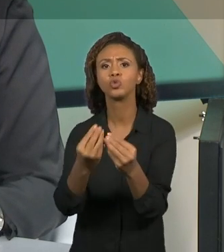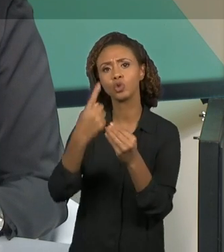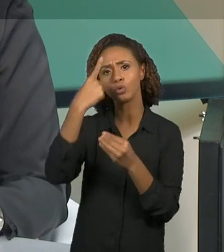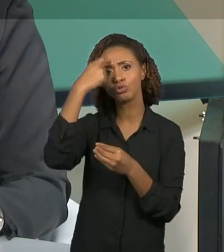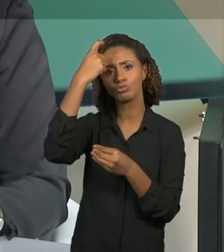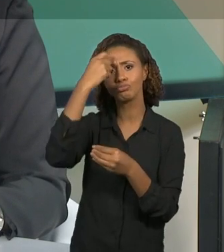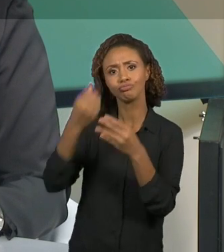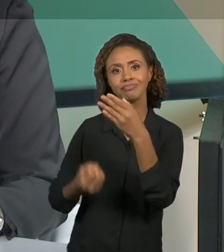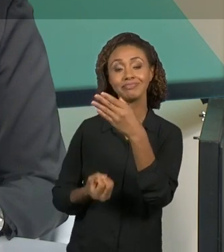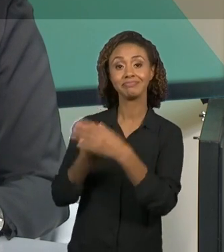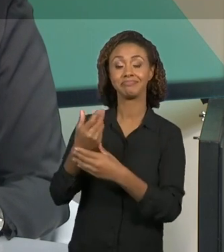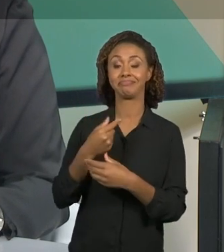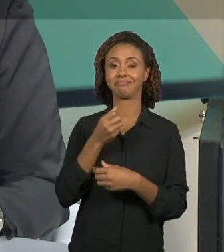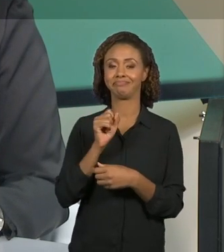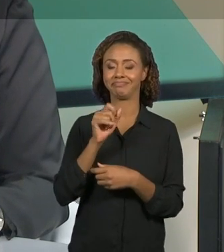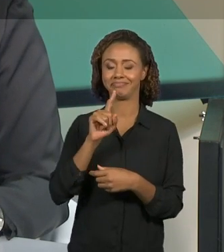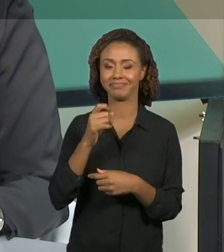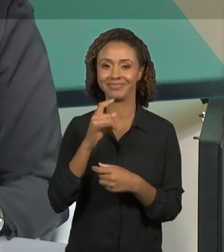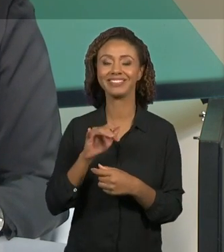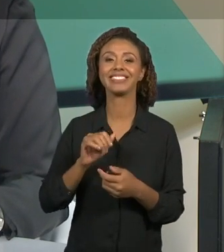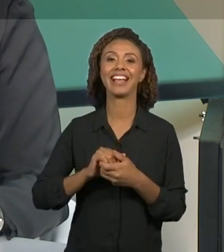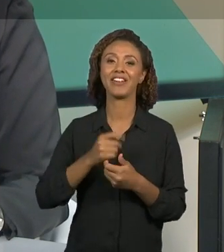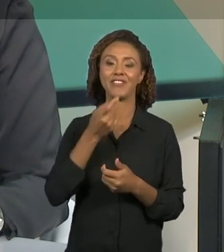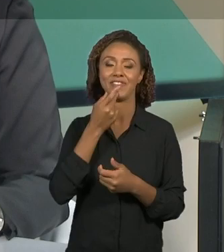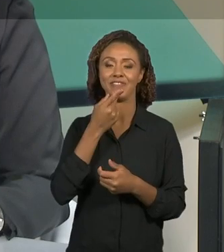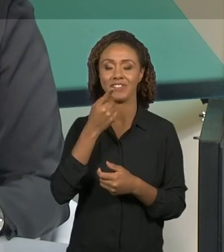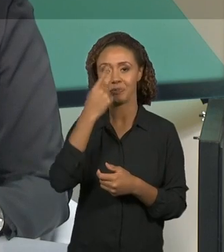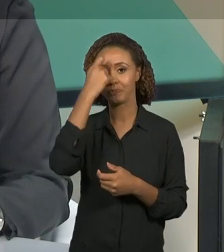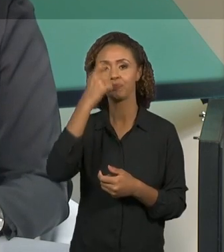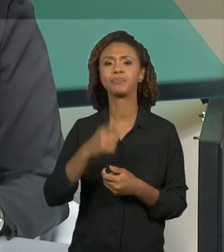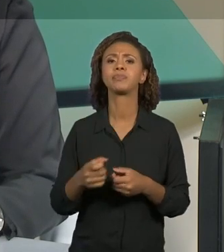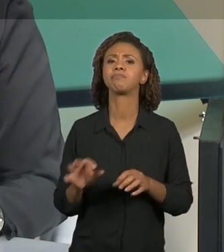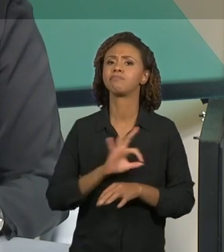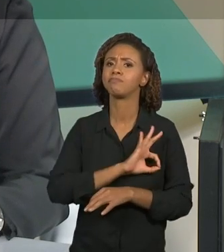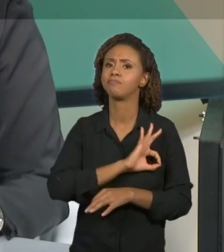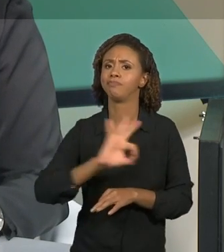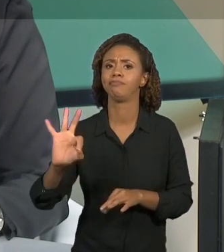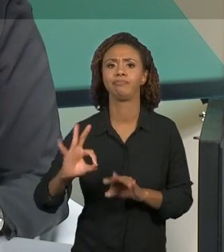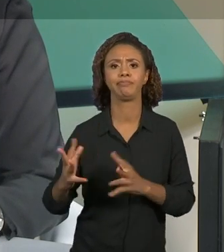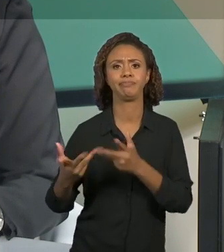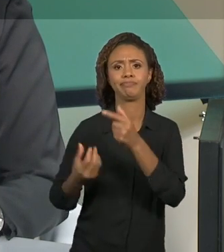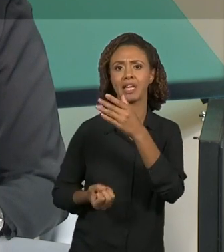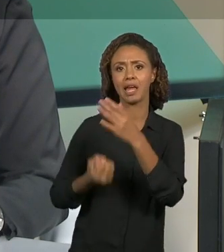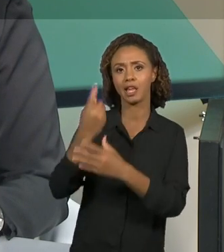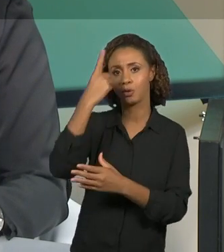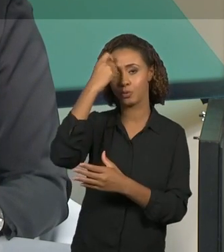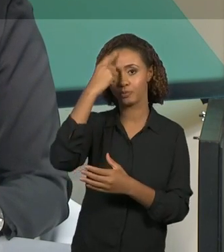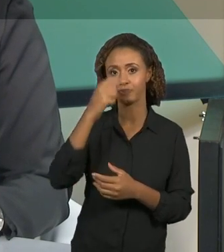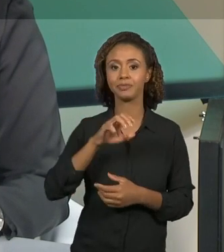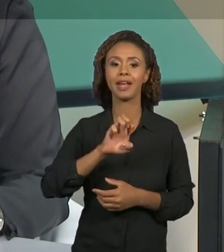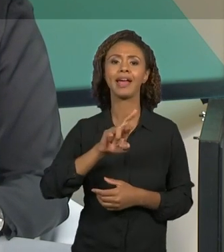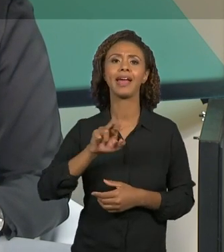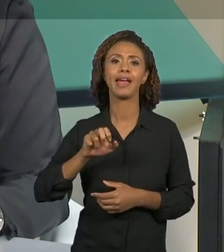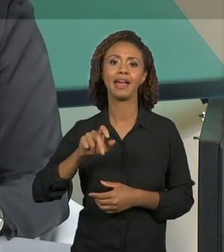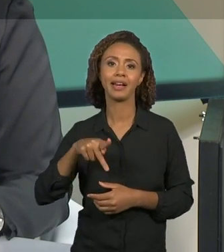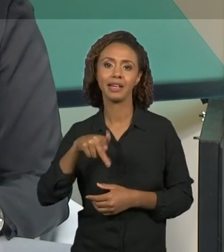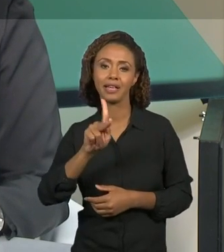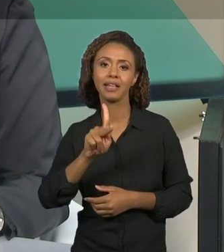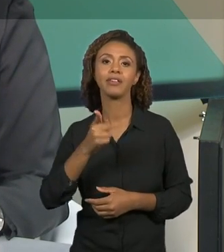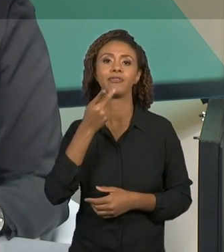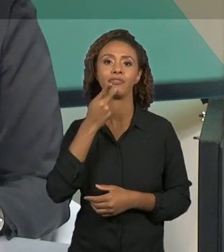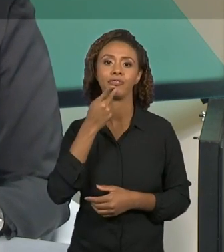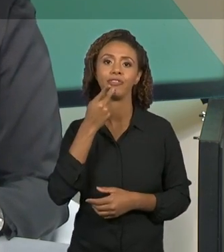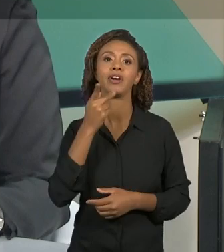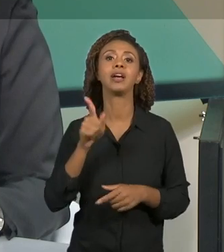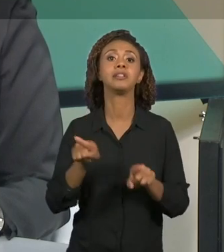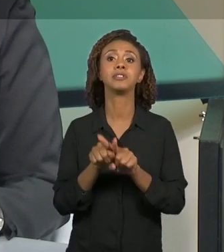idealizadores opá excelente a iva muito obrigada paulo aí a gente tem o eric romero